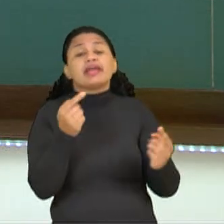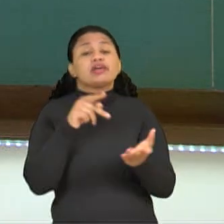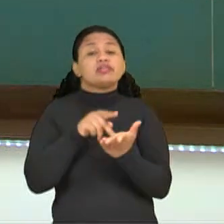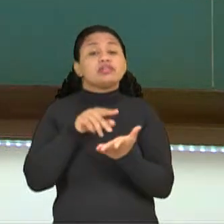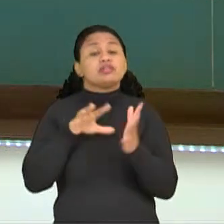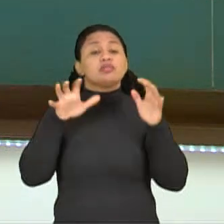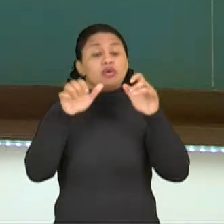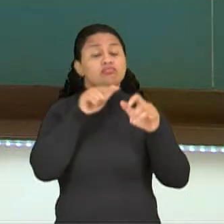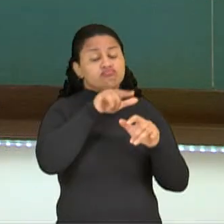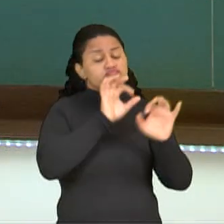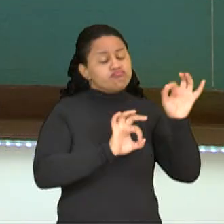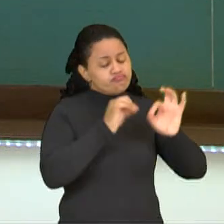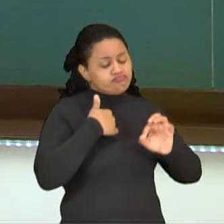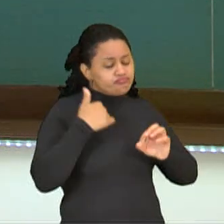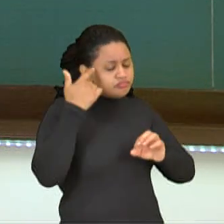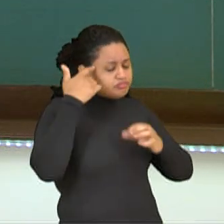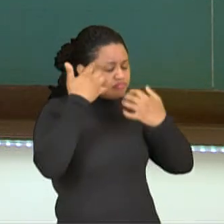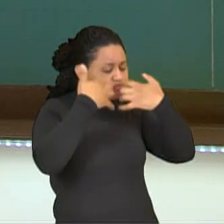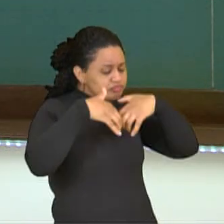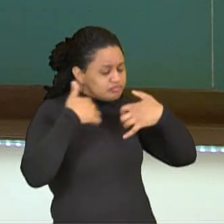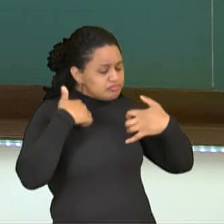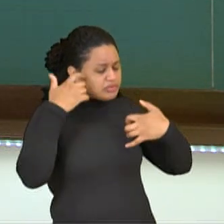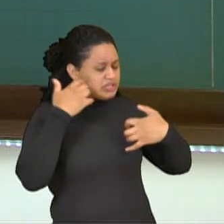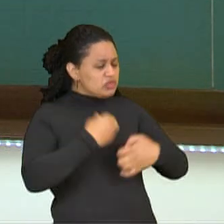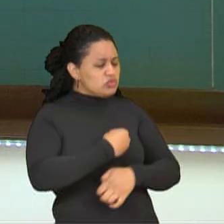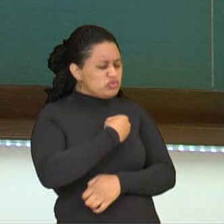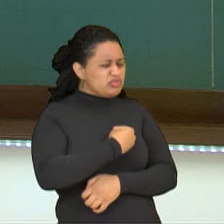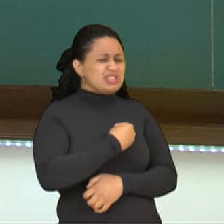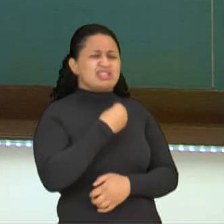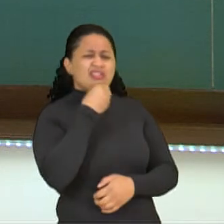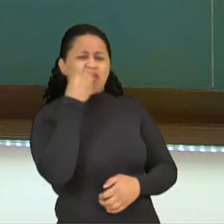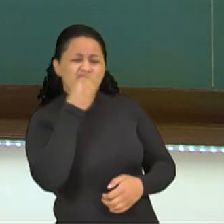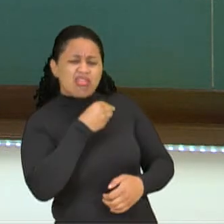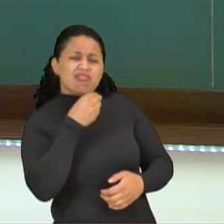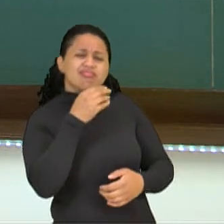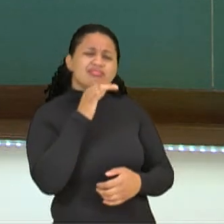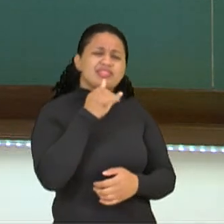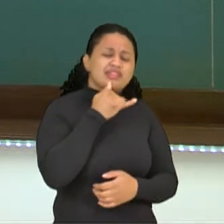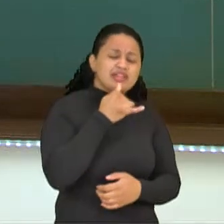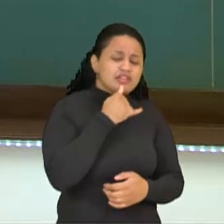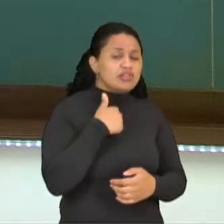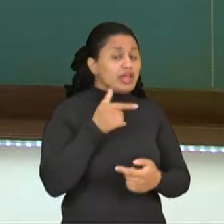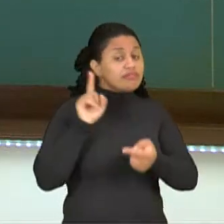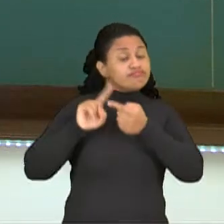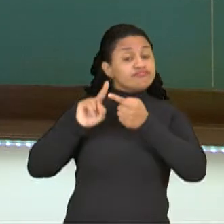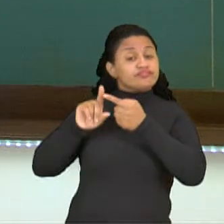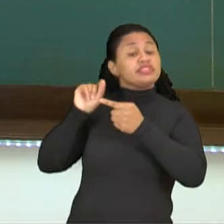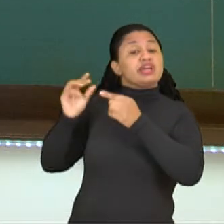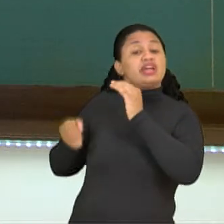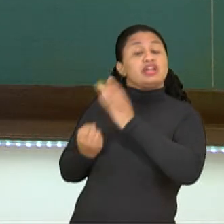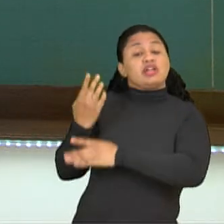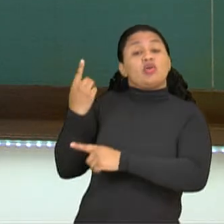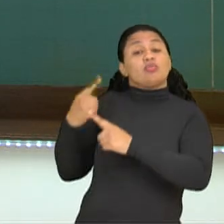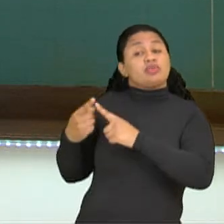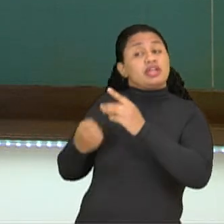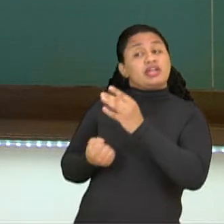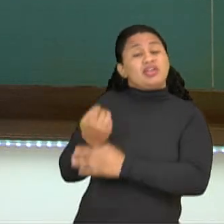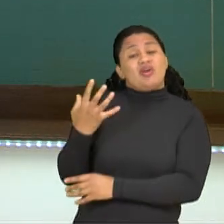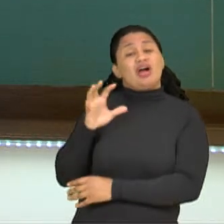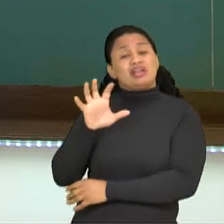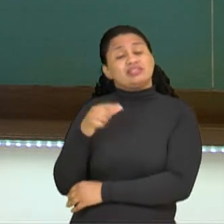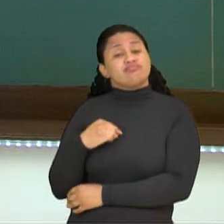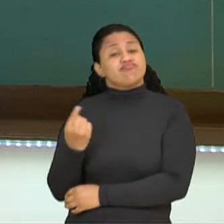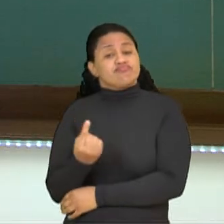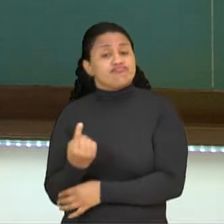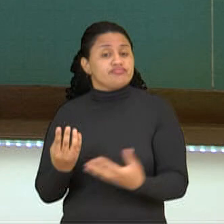vez rejeitada e vendo seus planos de uma vida feliz fracassados, resolve se vingar de seu criador por tê-lo feito tão miserável